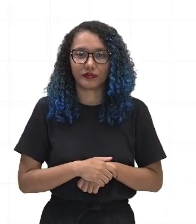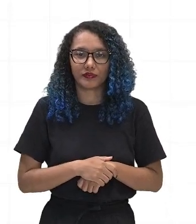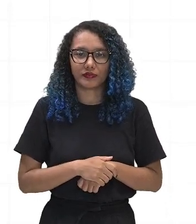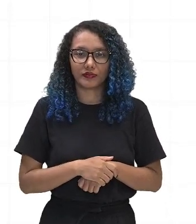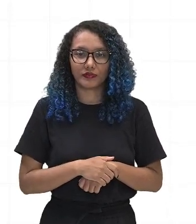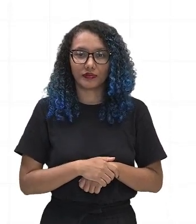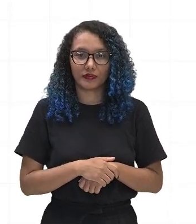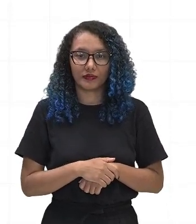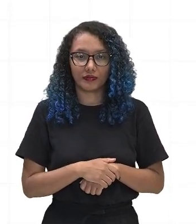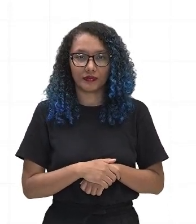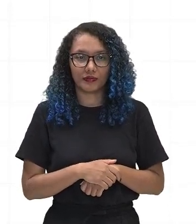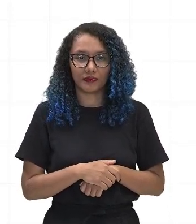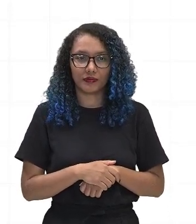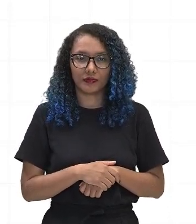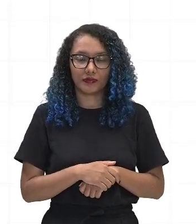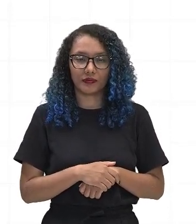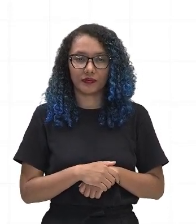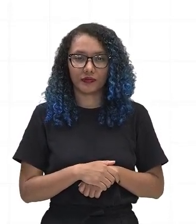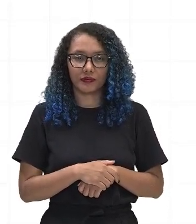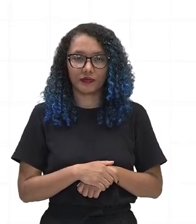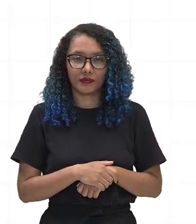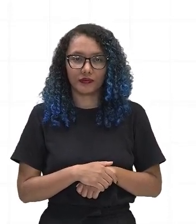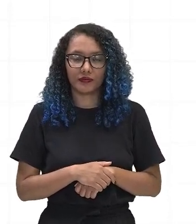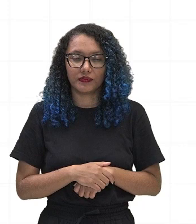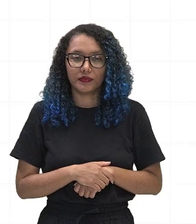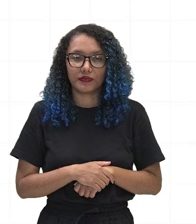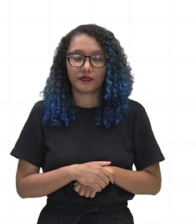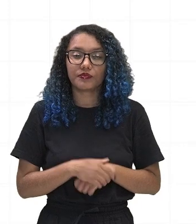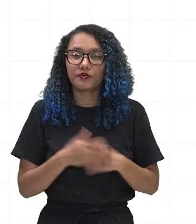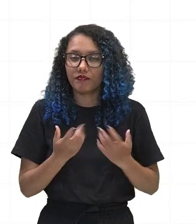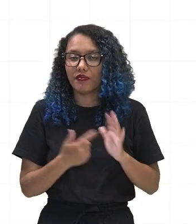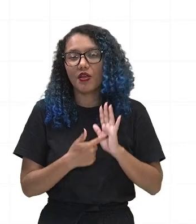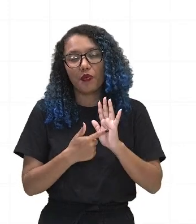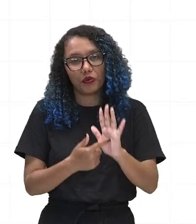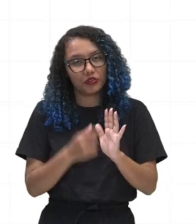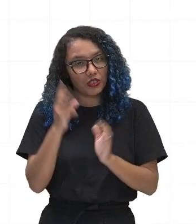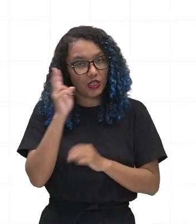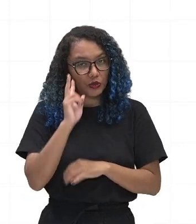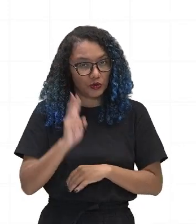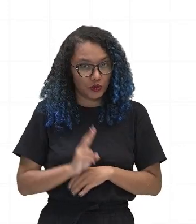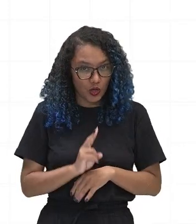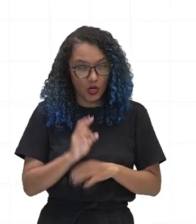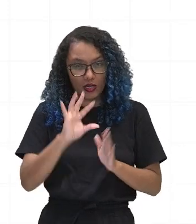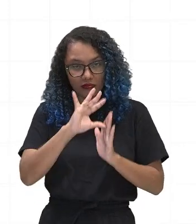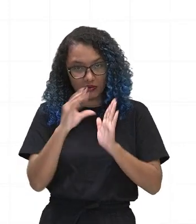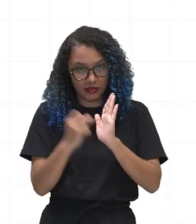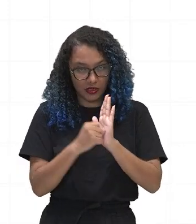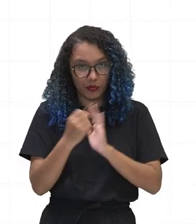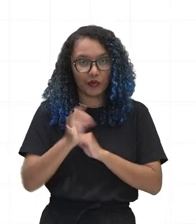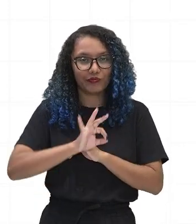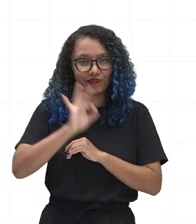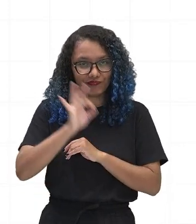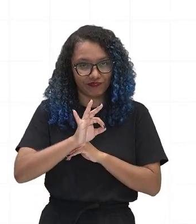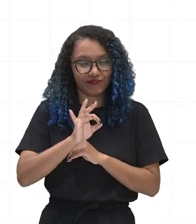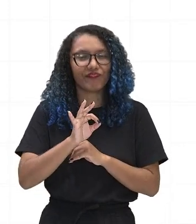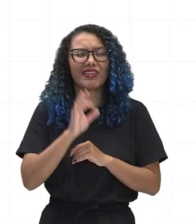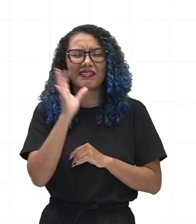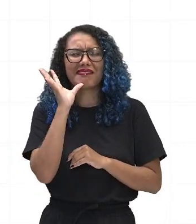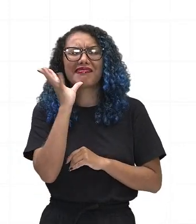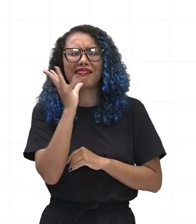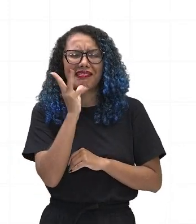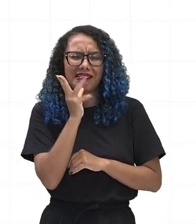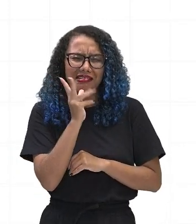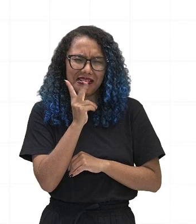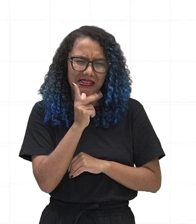Muito bem. Então aí vimos aí um pouco da história do símbolo da porcentagem, né? Isso demorou, né?